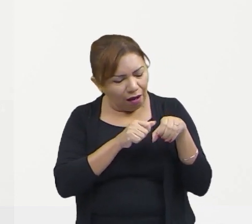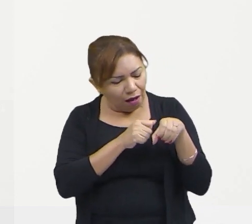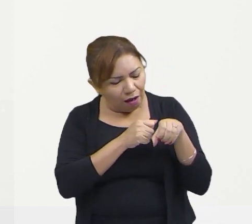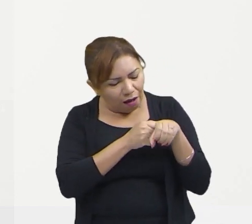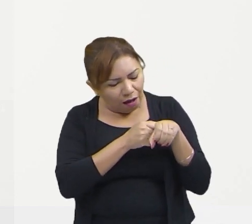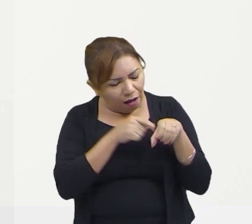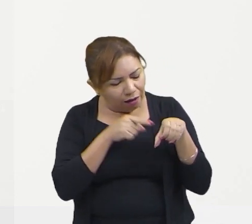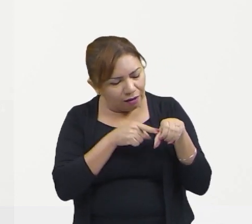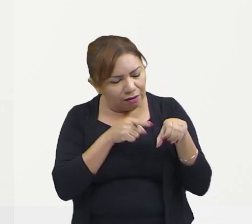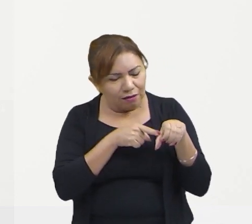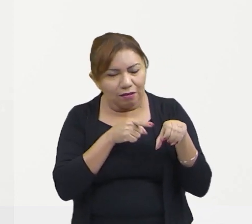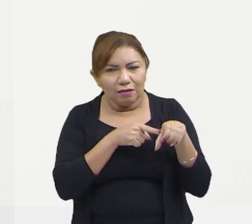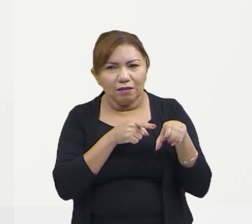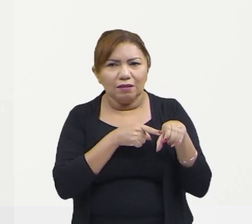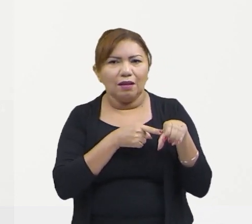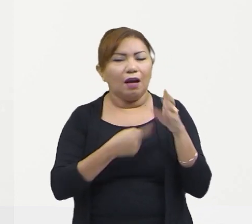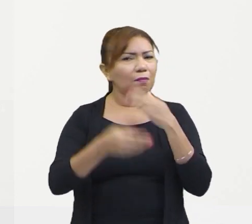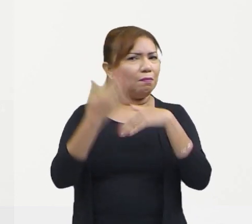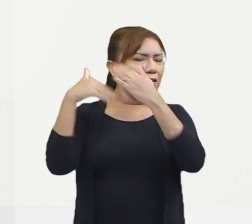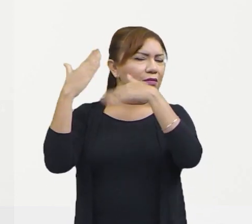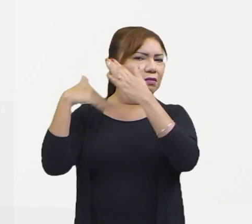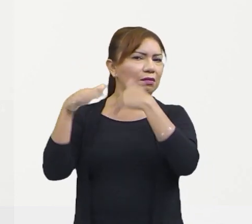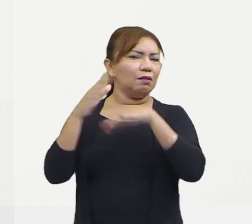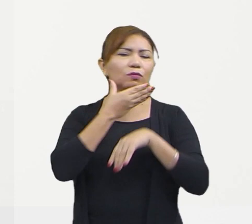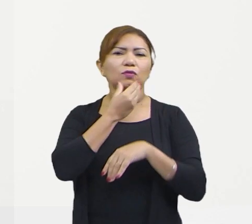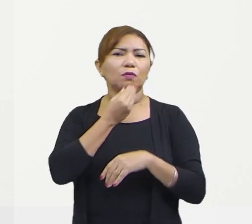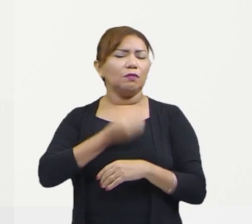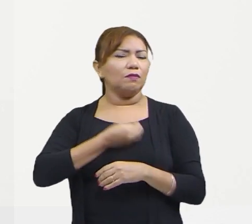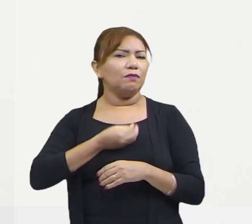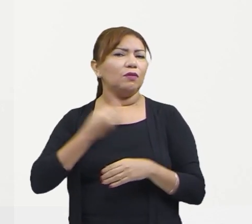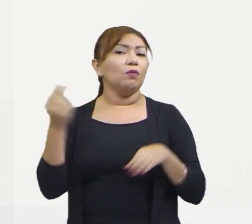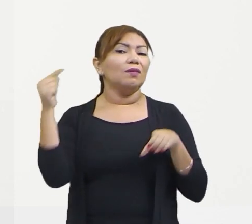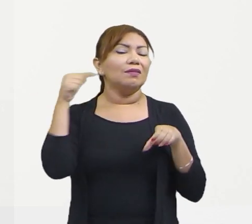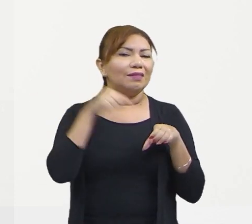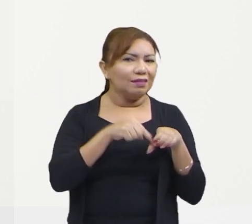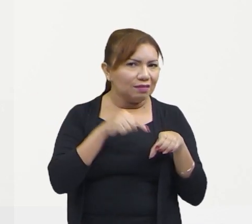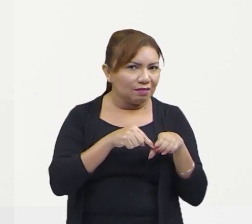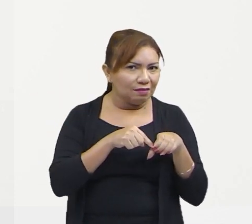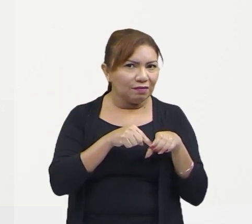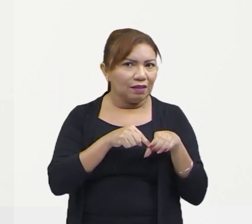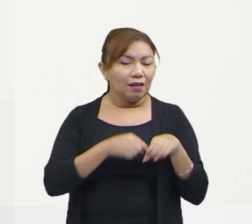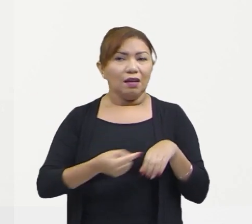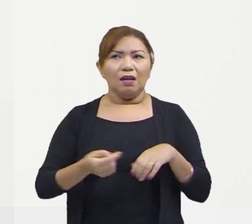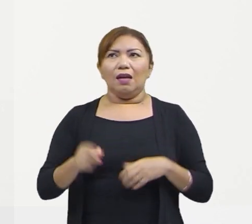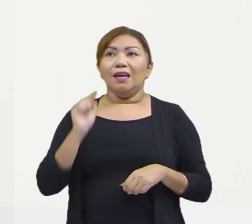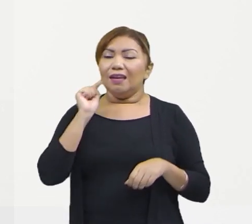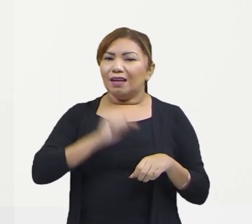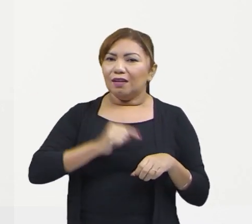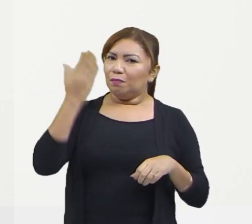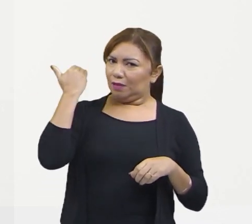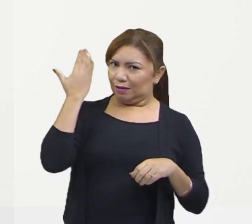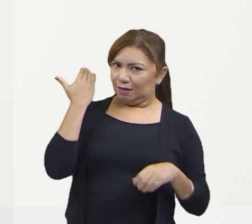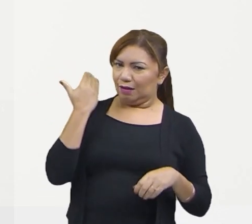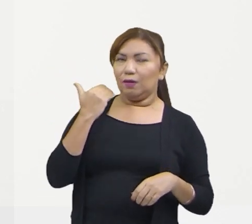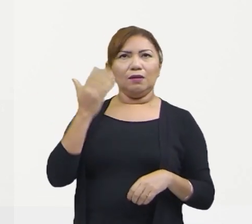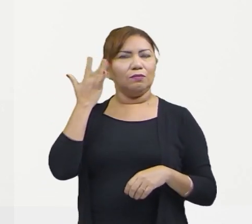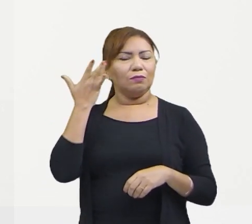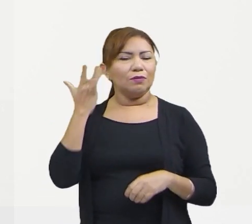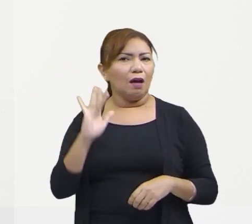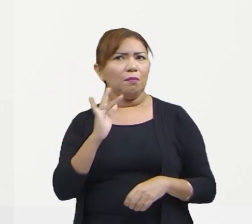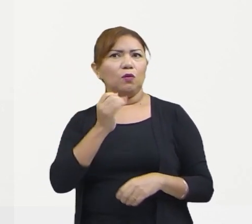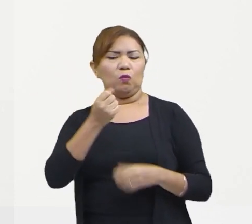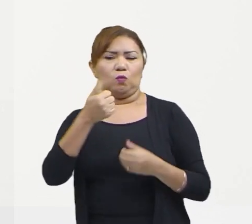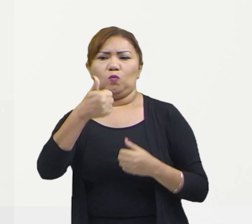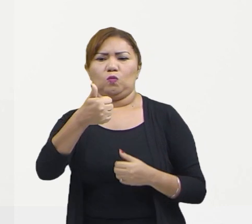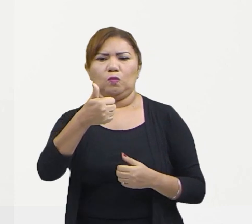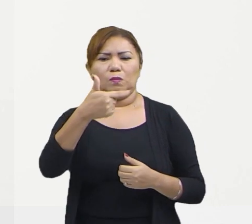atrás, quando os homens viviam dentro dessas cavernas, eles não sabiam o que era número,